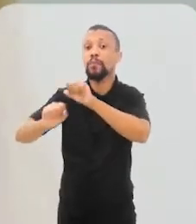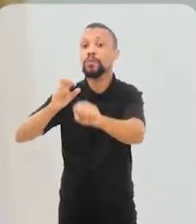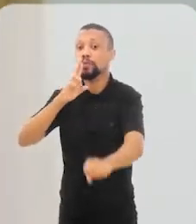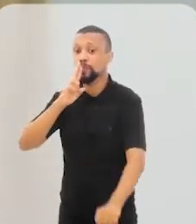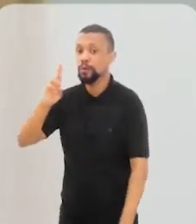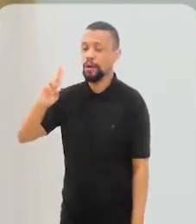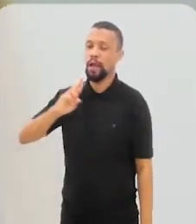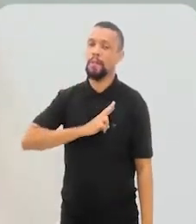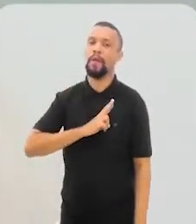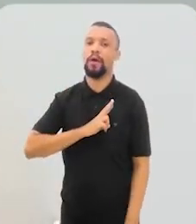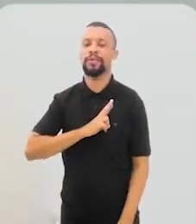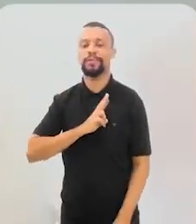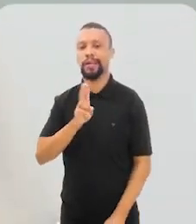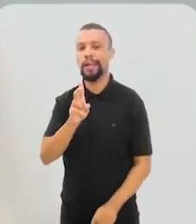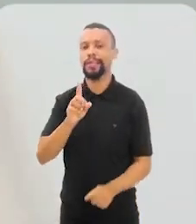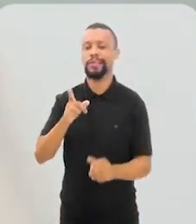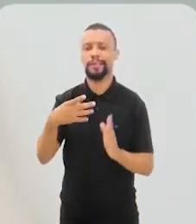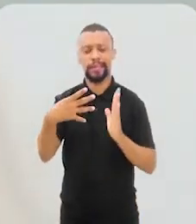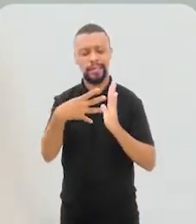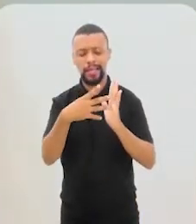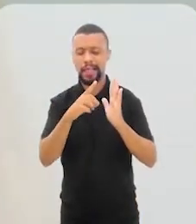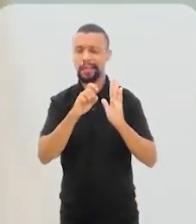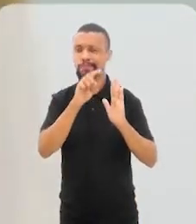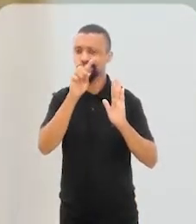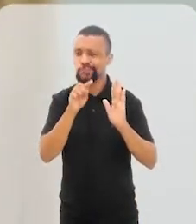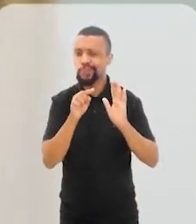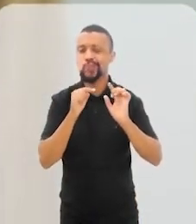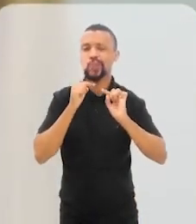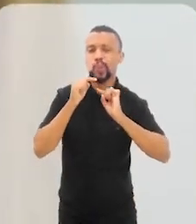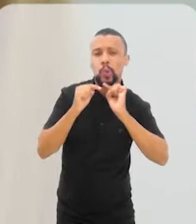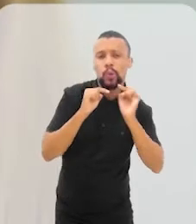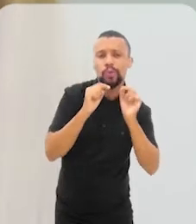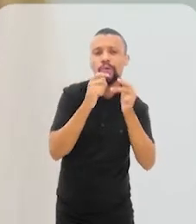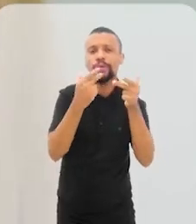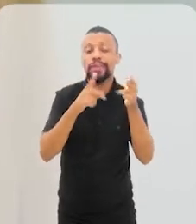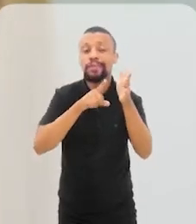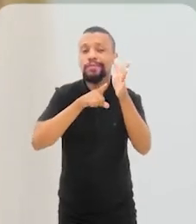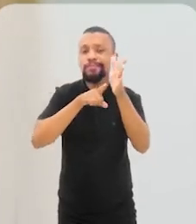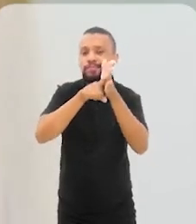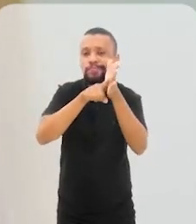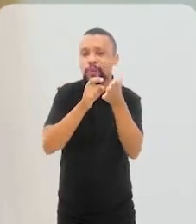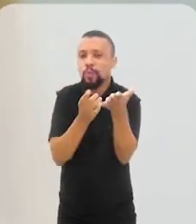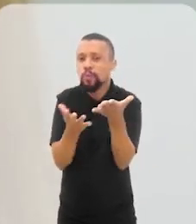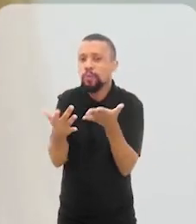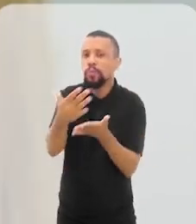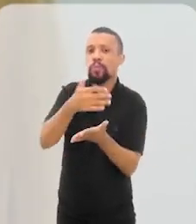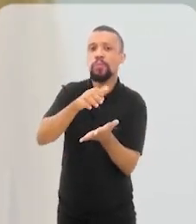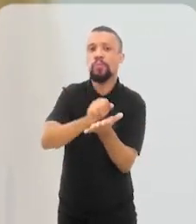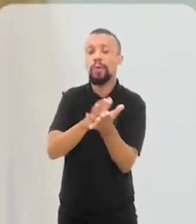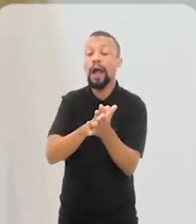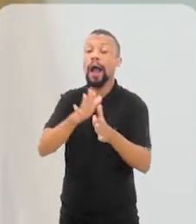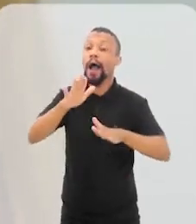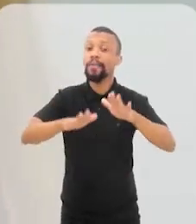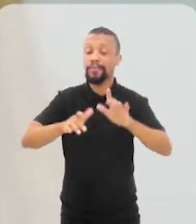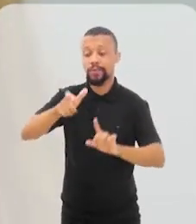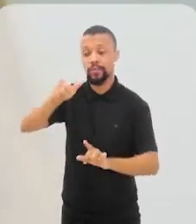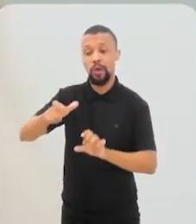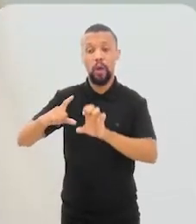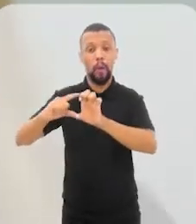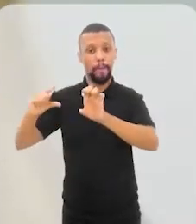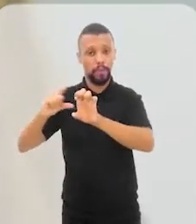por resposta a esses questionários, esses levantamentos que serão feitos, né? Então, às vezes, para um empreendedor de impacto